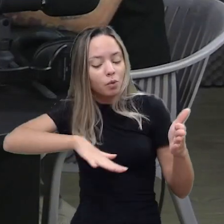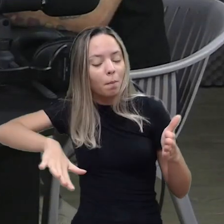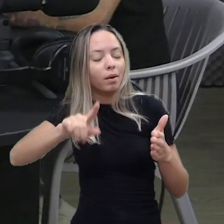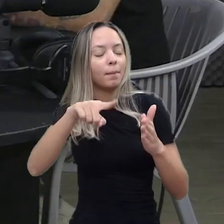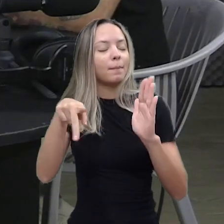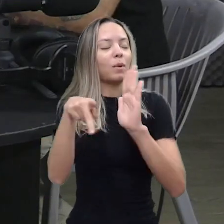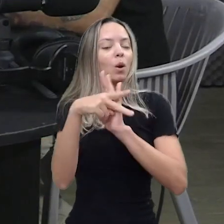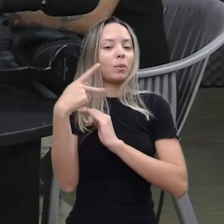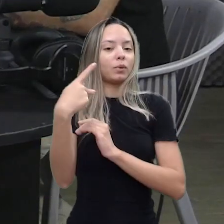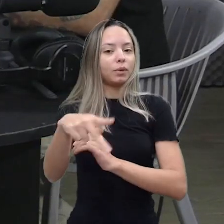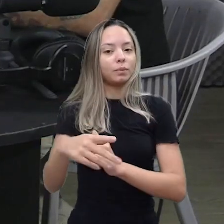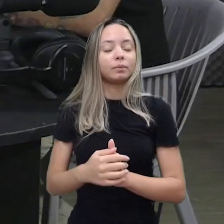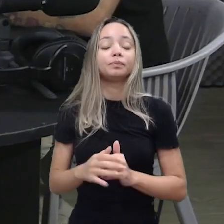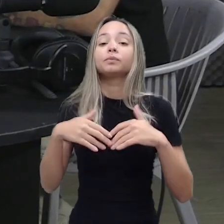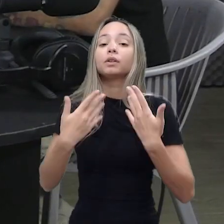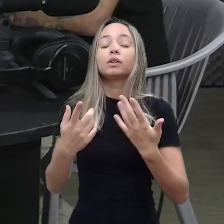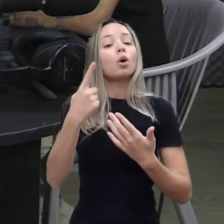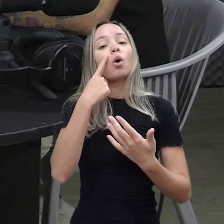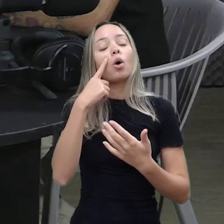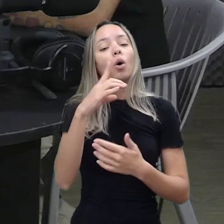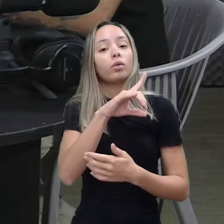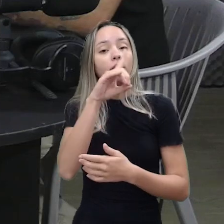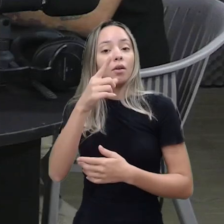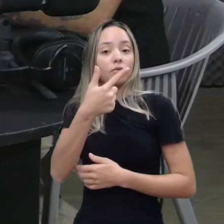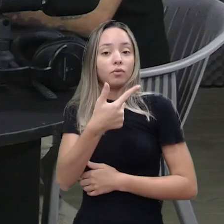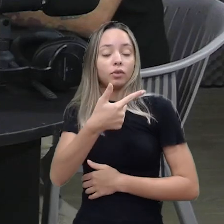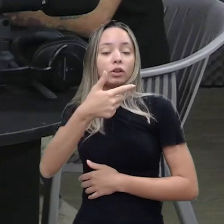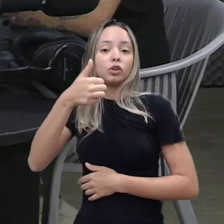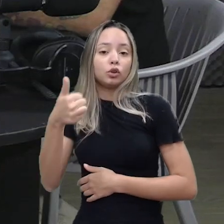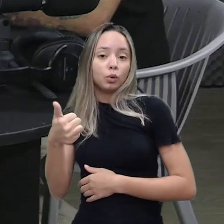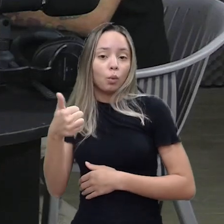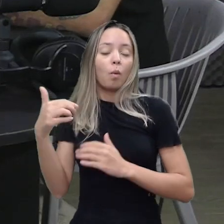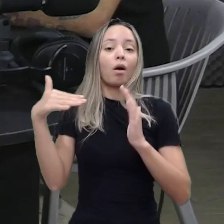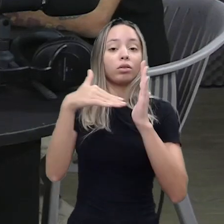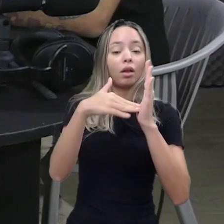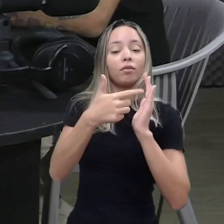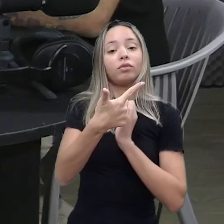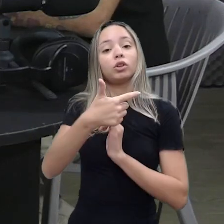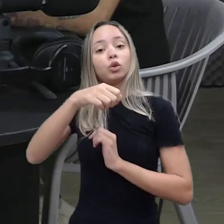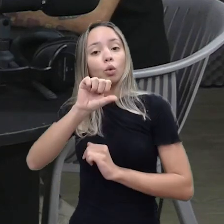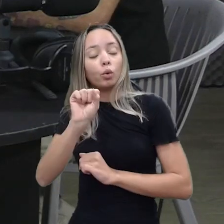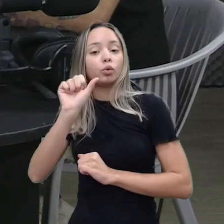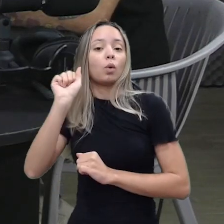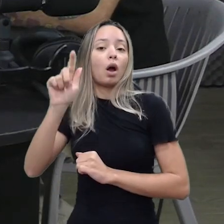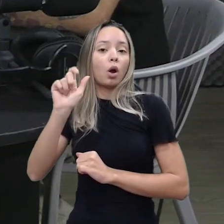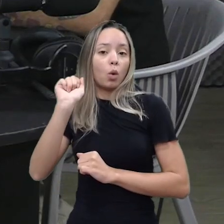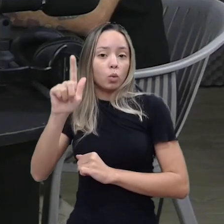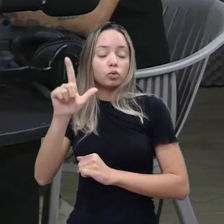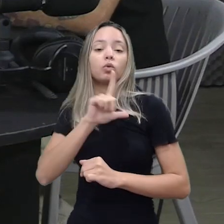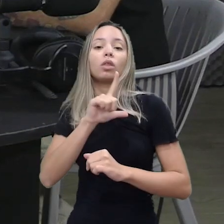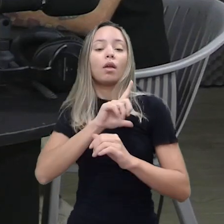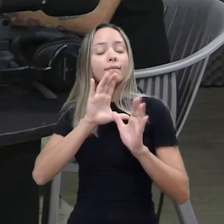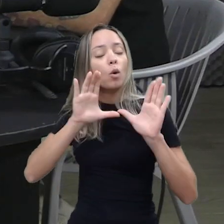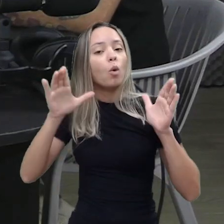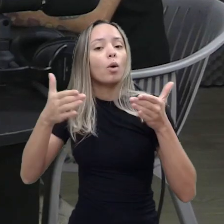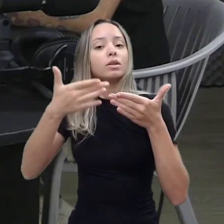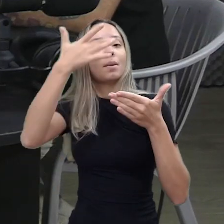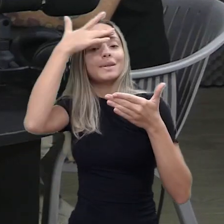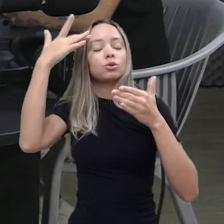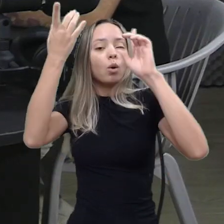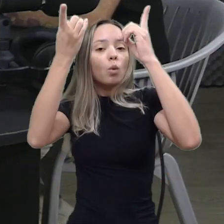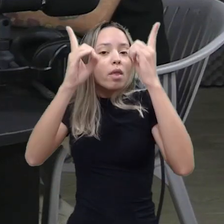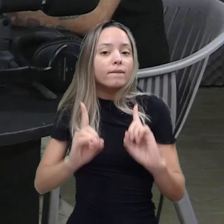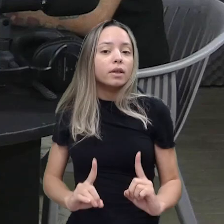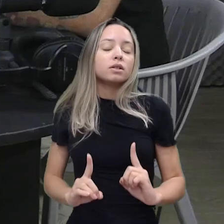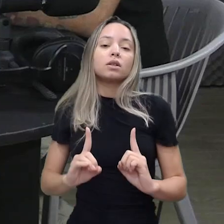Cláudia, me diz uma coisa. De 21 a 28 de agosto, nós tivemos a Semana Nacional da Pessoa com Deficiência Intelectual e Múltipla. Você participa ativamente